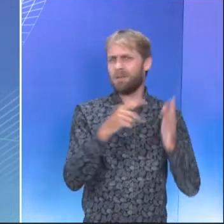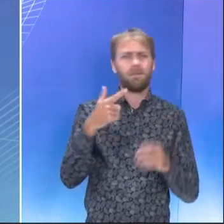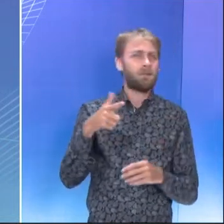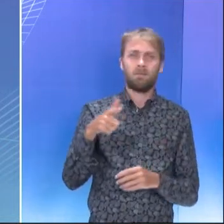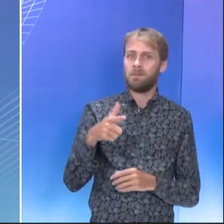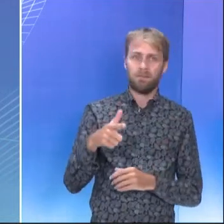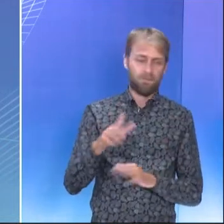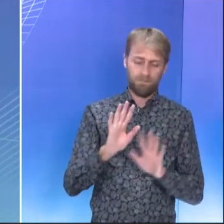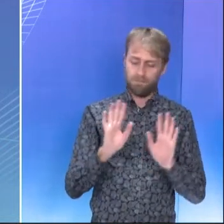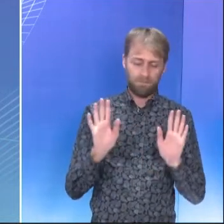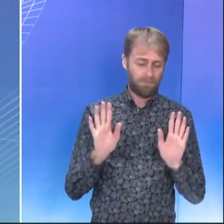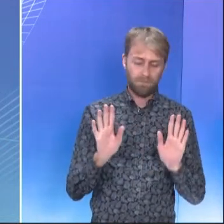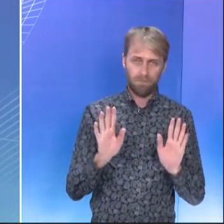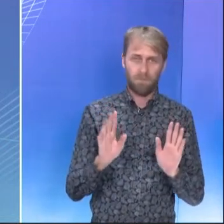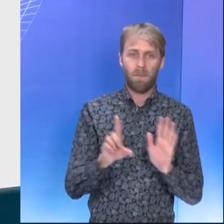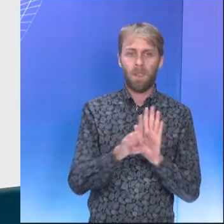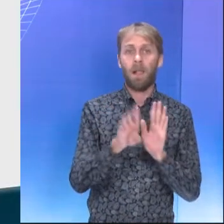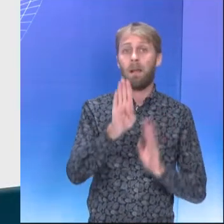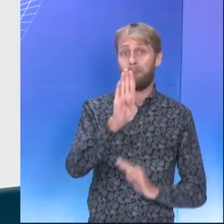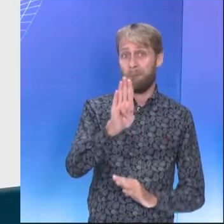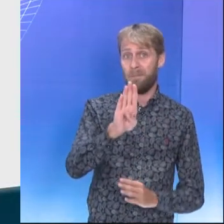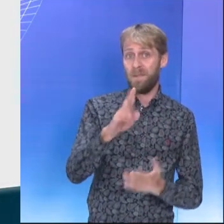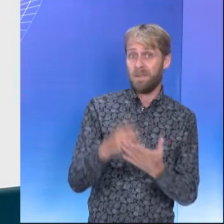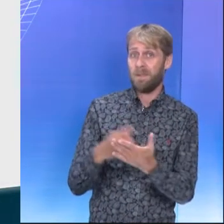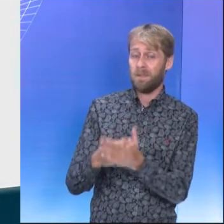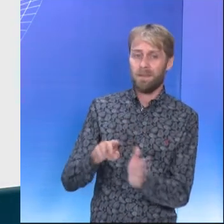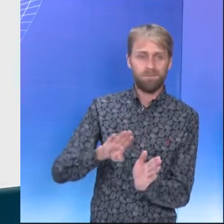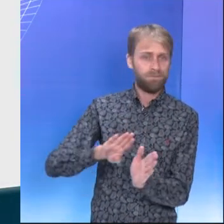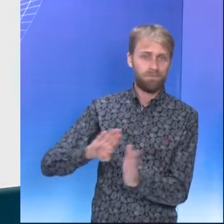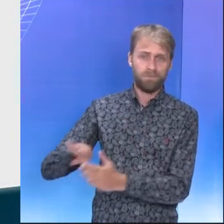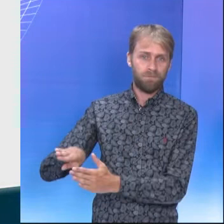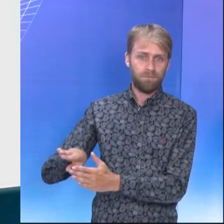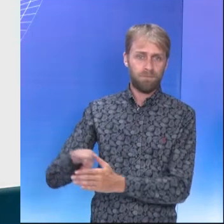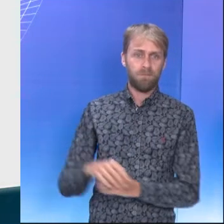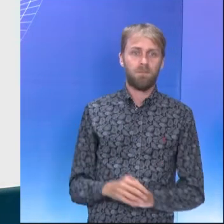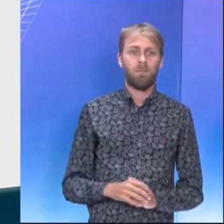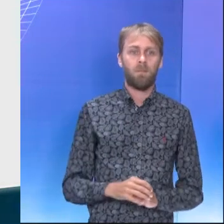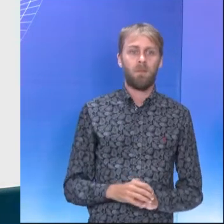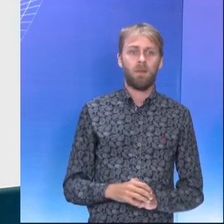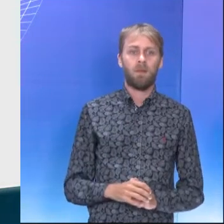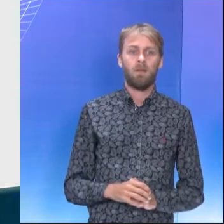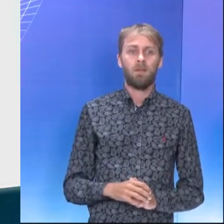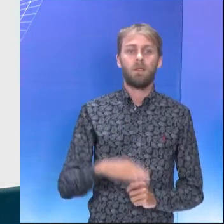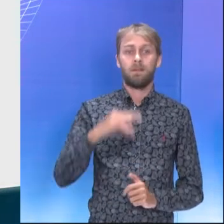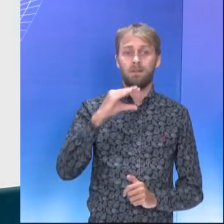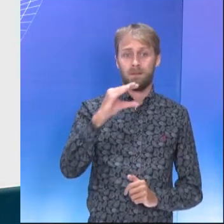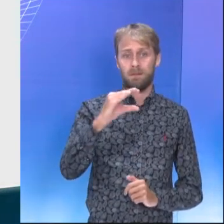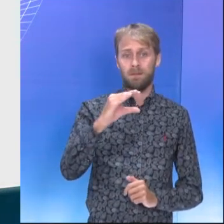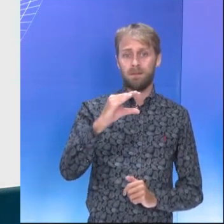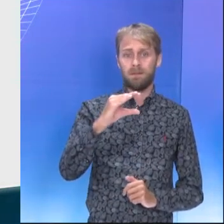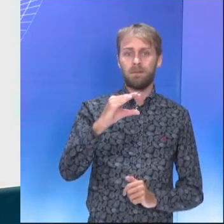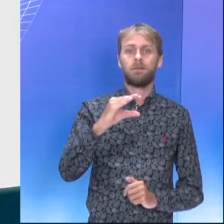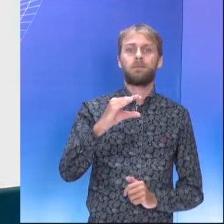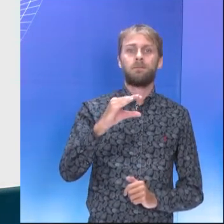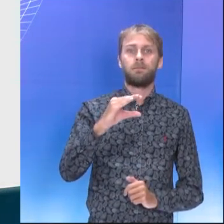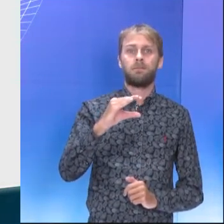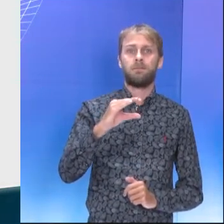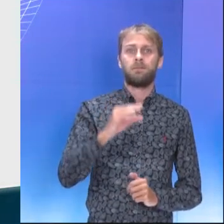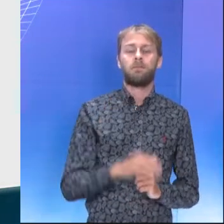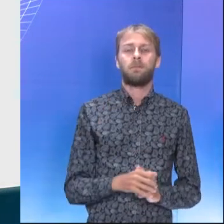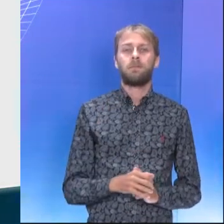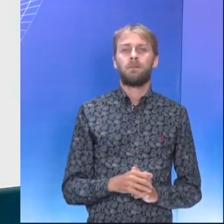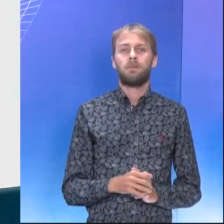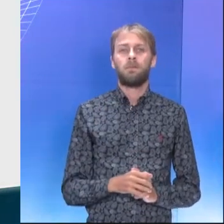né? Então, a alternativa B também não é a correta. A alternativa C fala, em relação a essa comunidade,